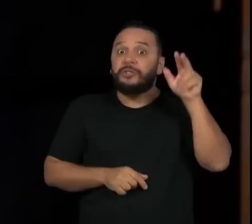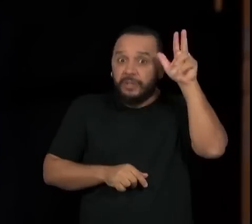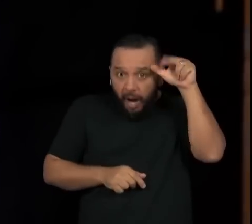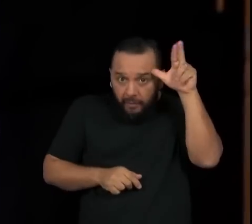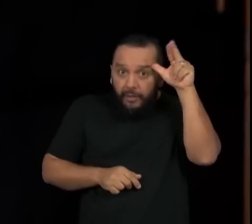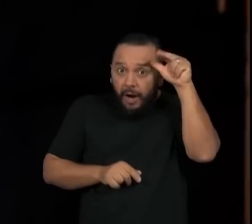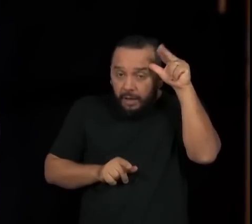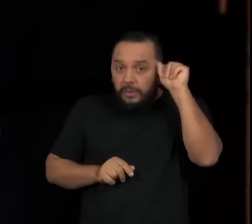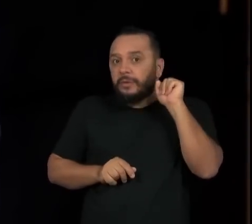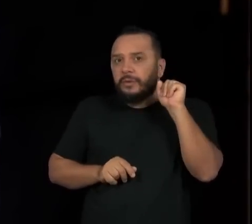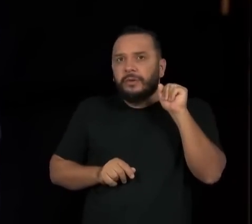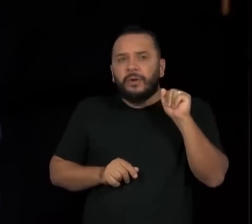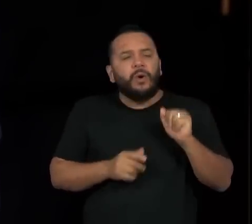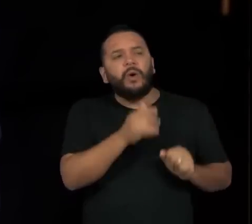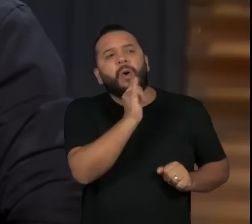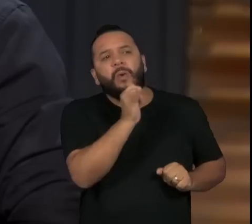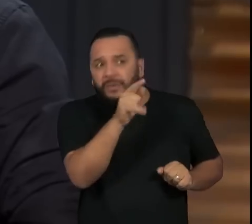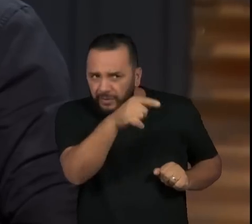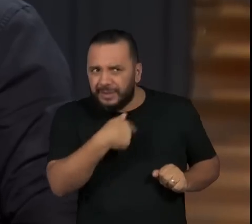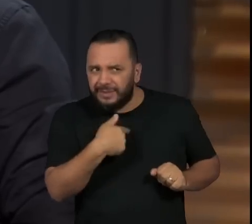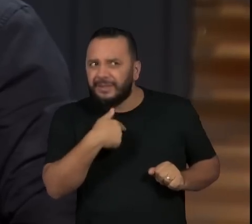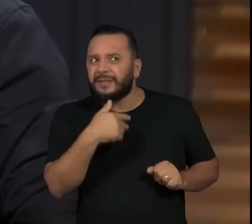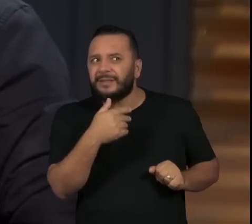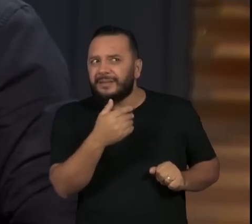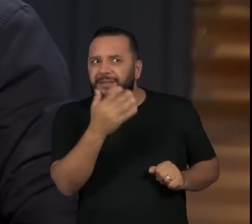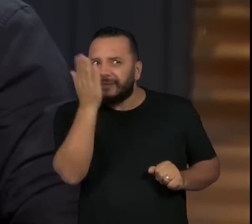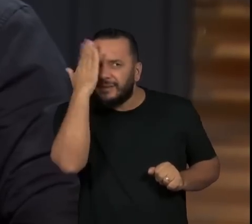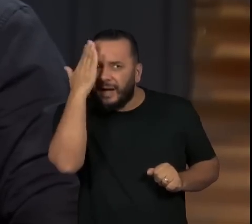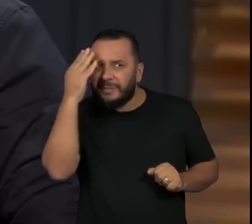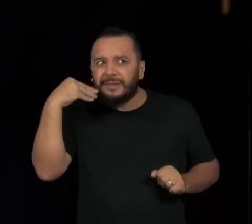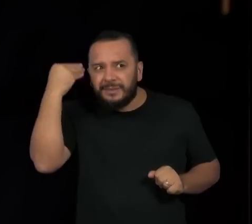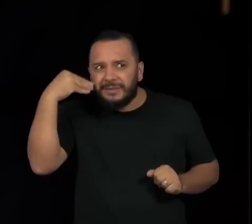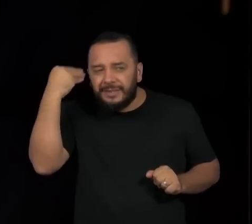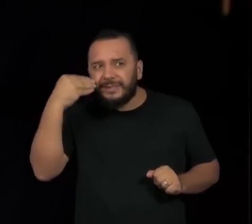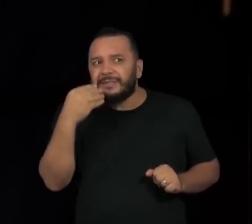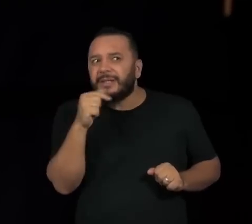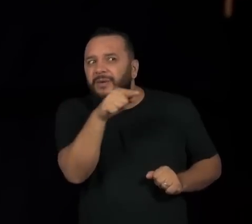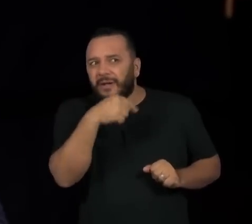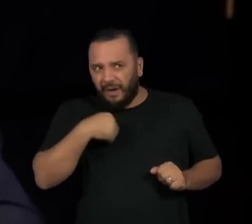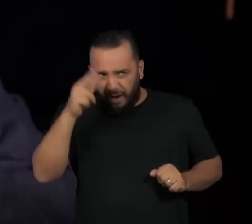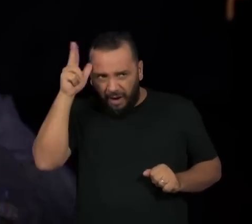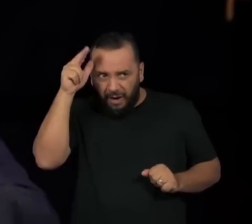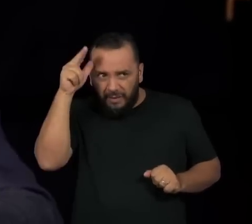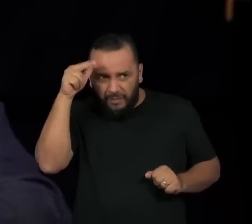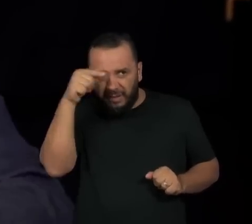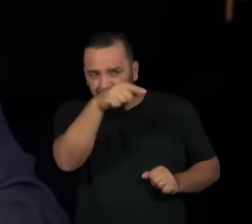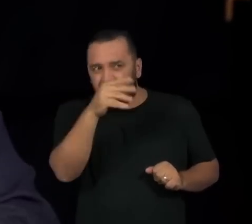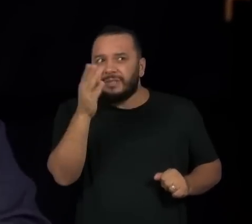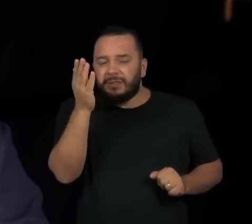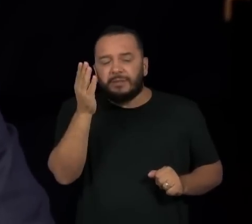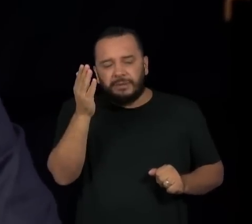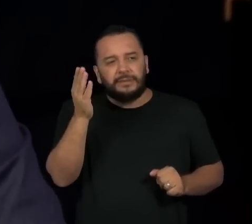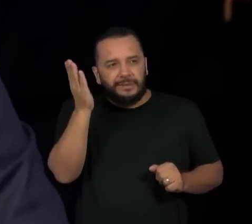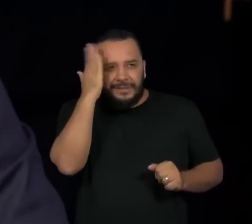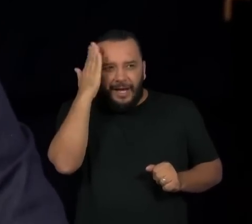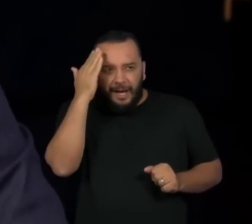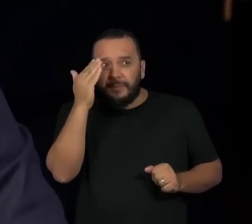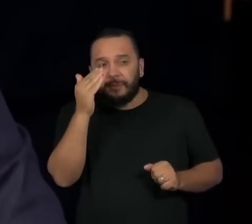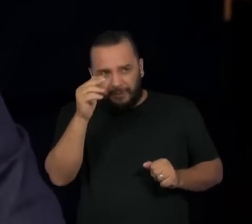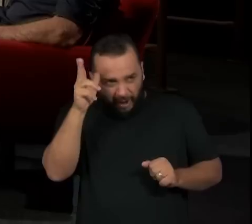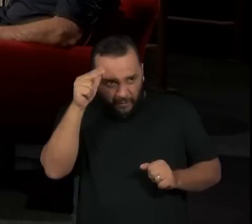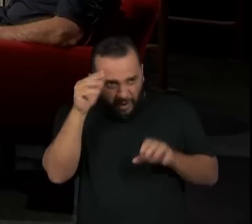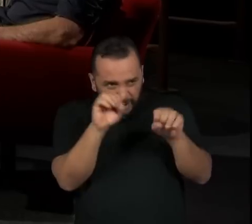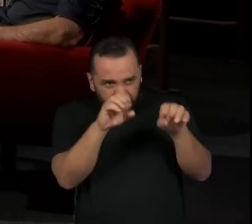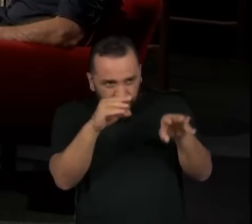mesmo. Conta aí, Eduardo, os cavalos te ensinaram que o conhecimento liberta,